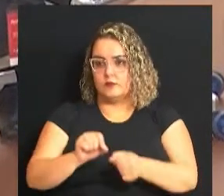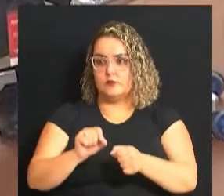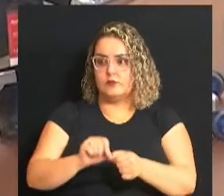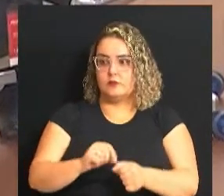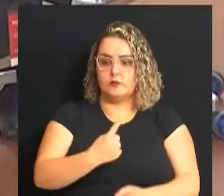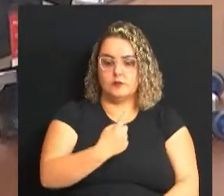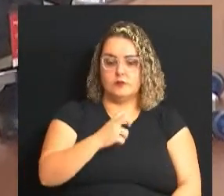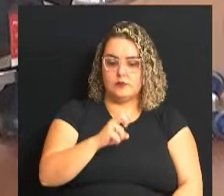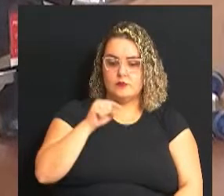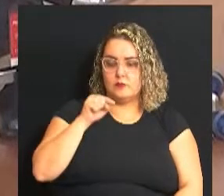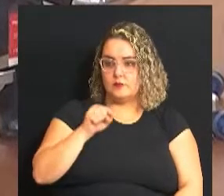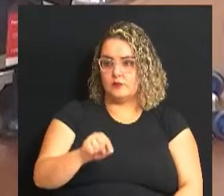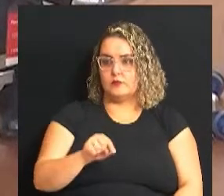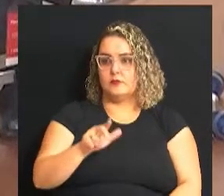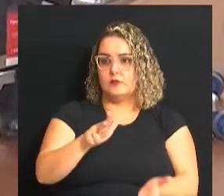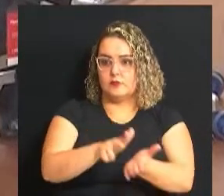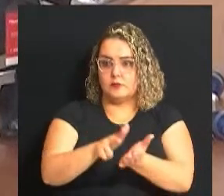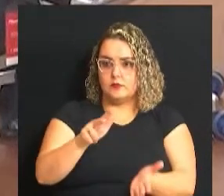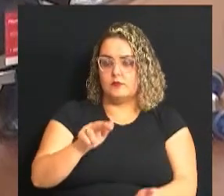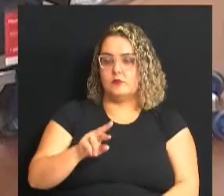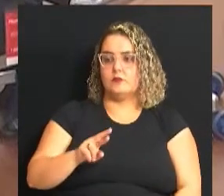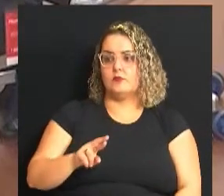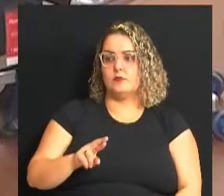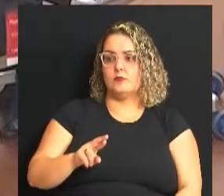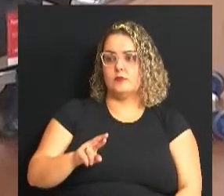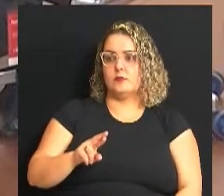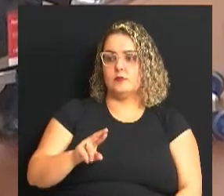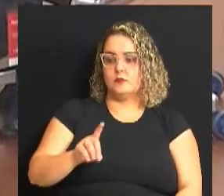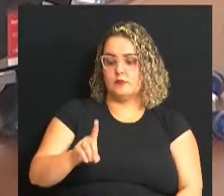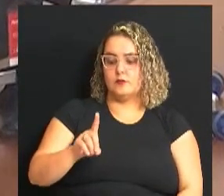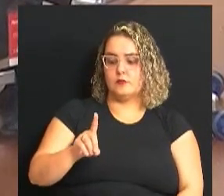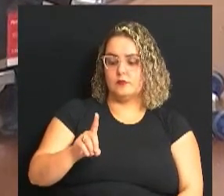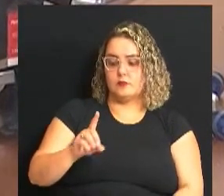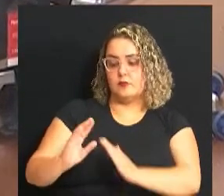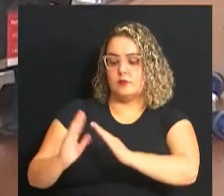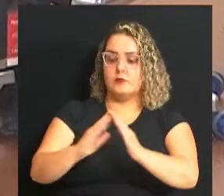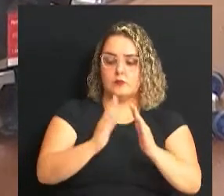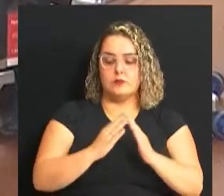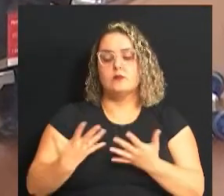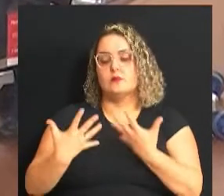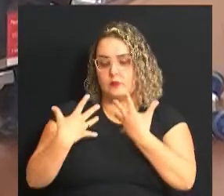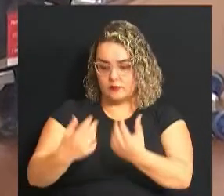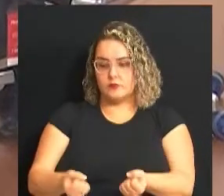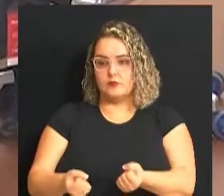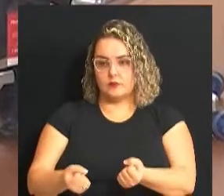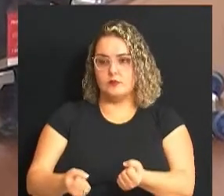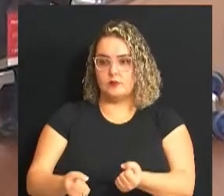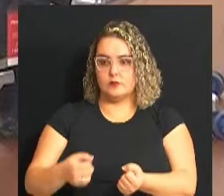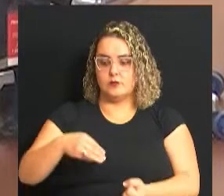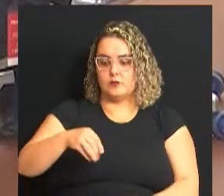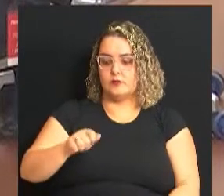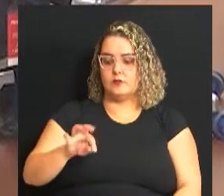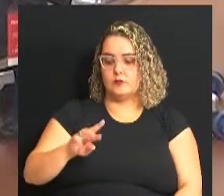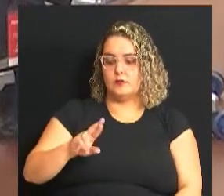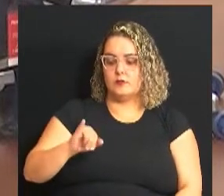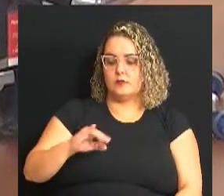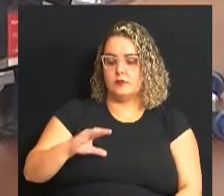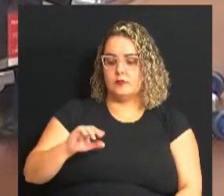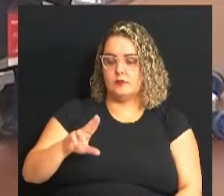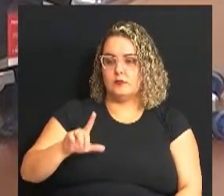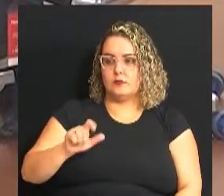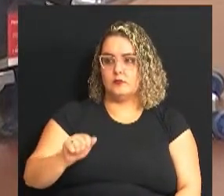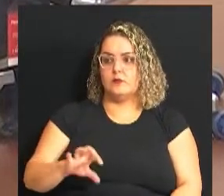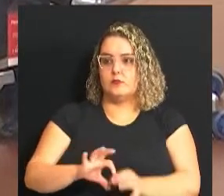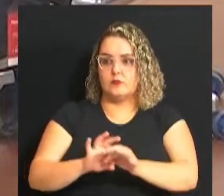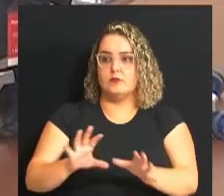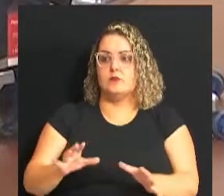mil regularizações, 15 mil domicílios receberam lá sua matrícula individualizada. Só que a lei federal